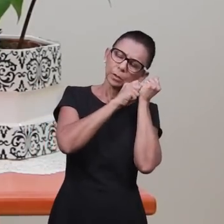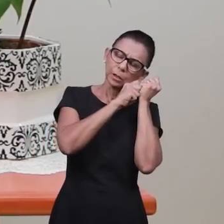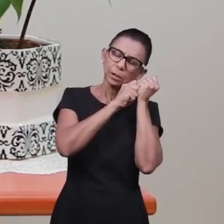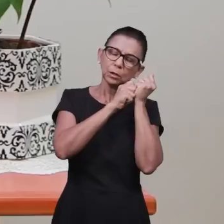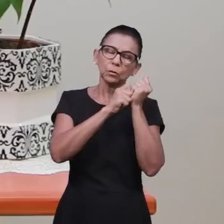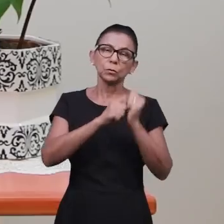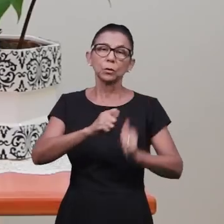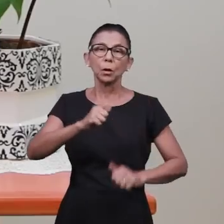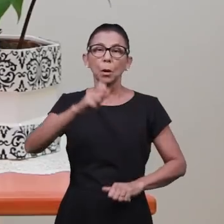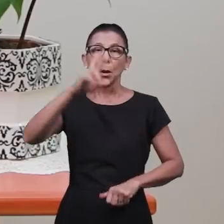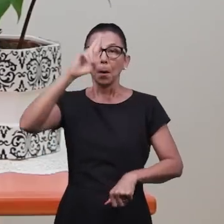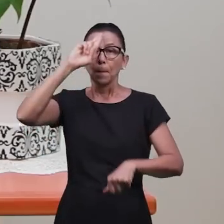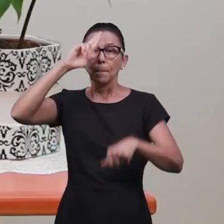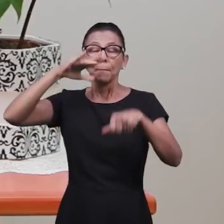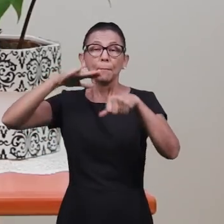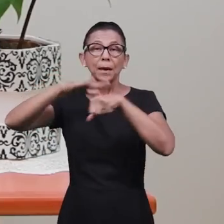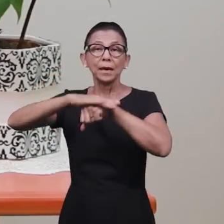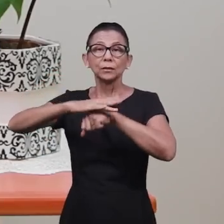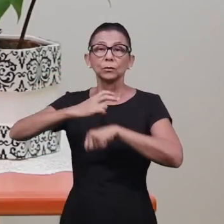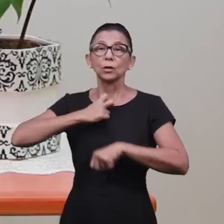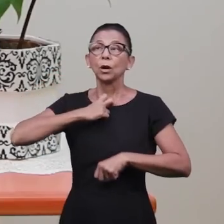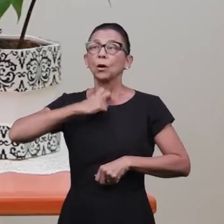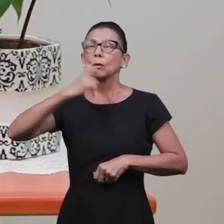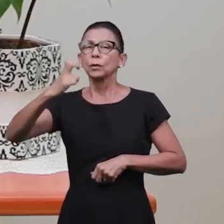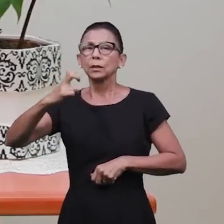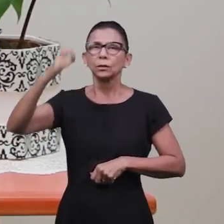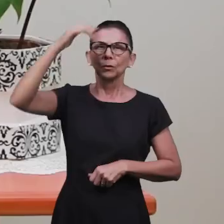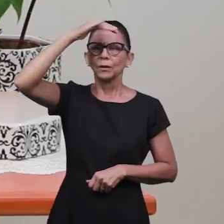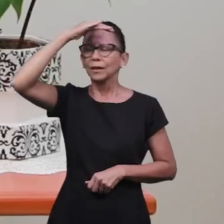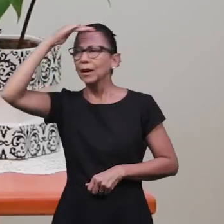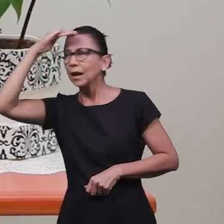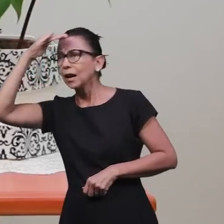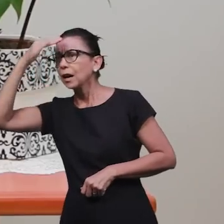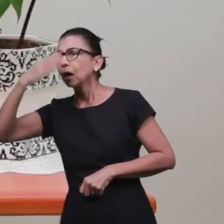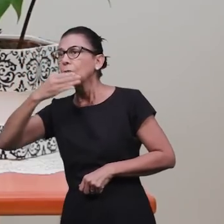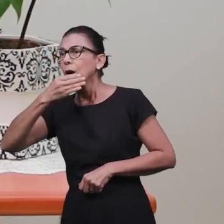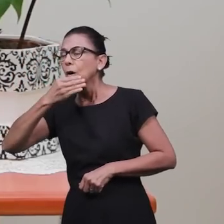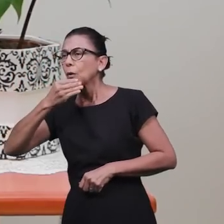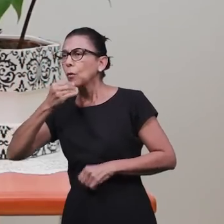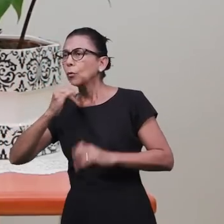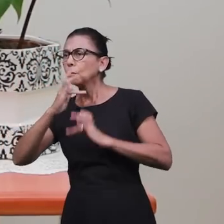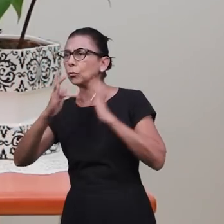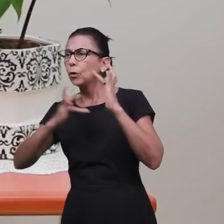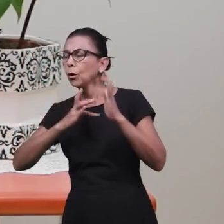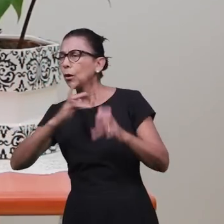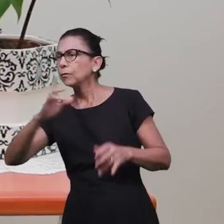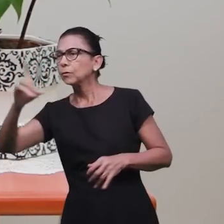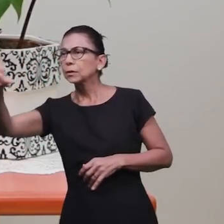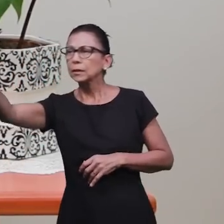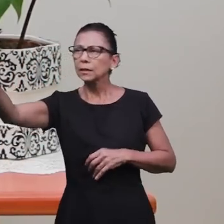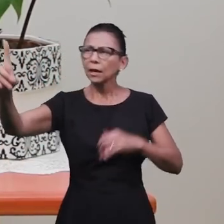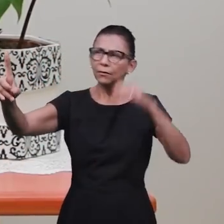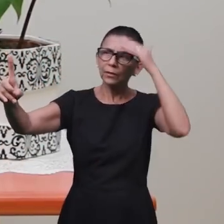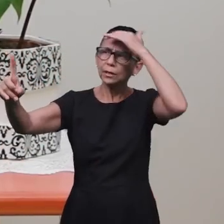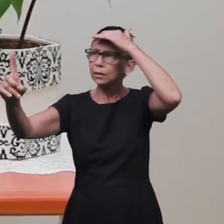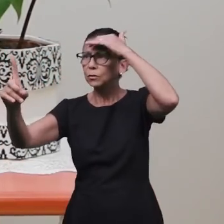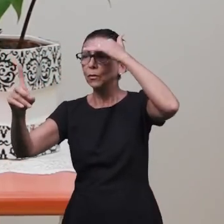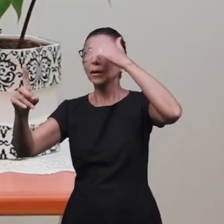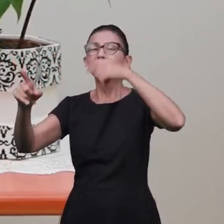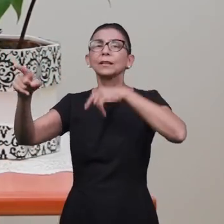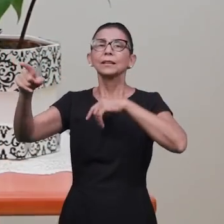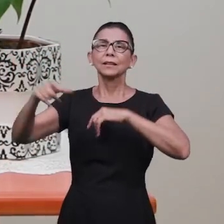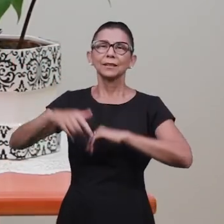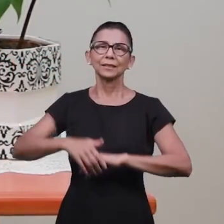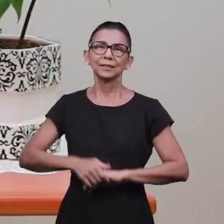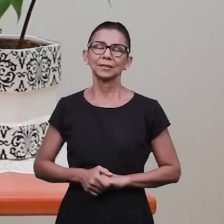grito, eis aí o noivo, saí-lhe ao encontro. Quem está dando grito nesta hora é